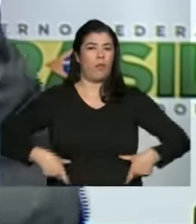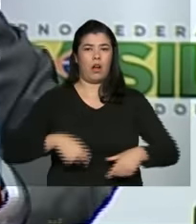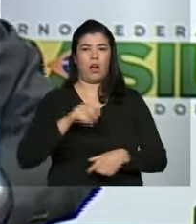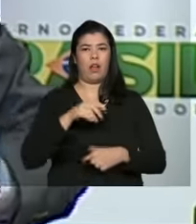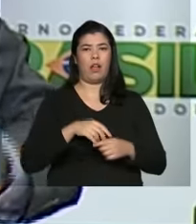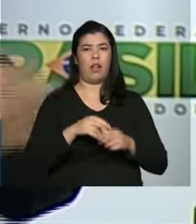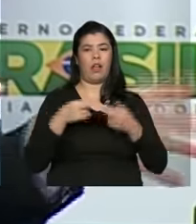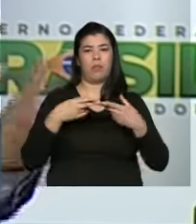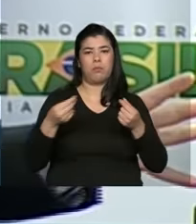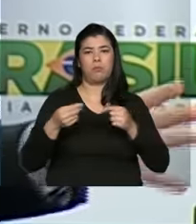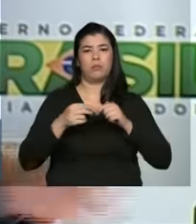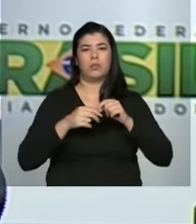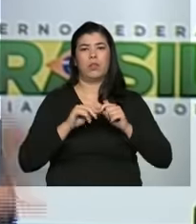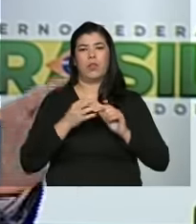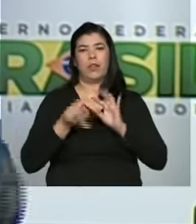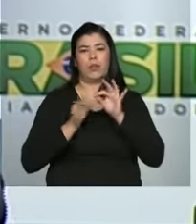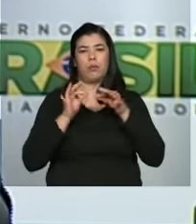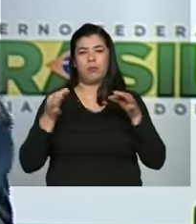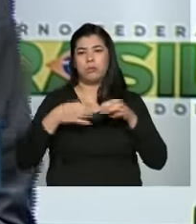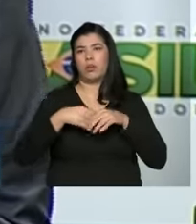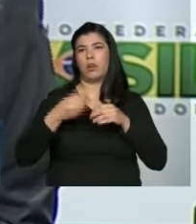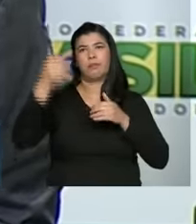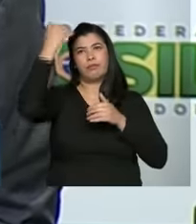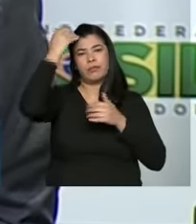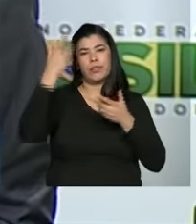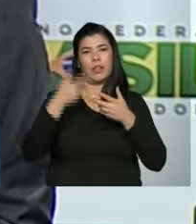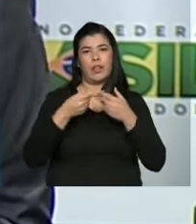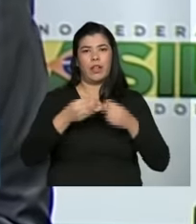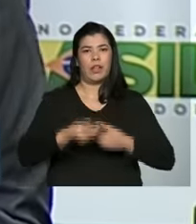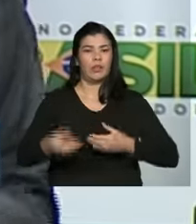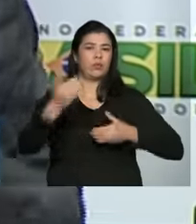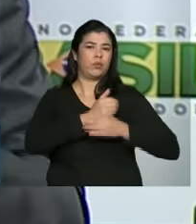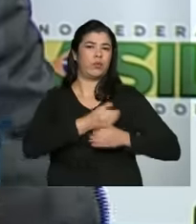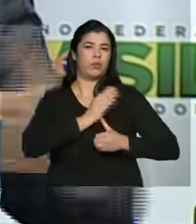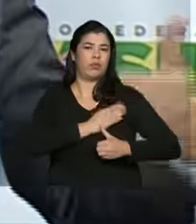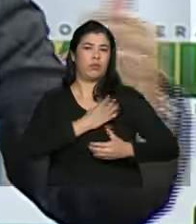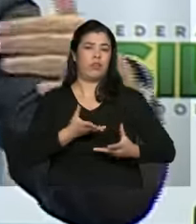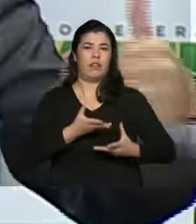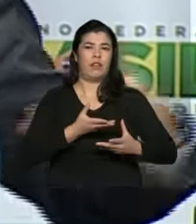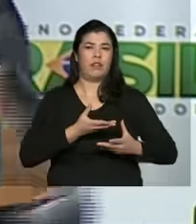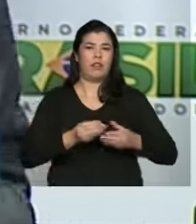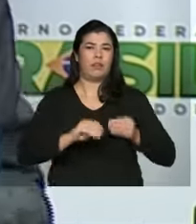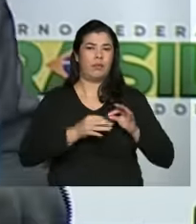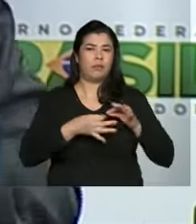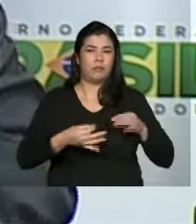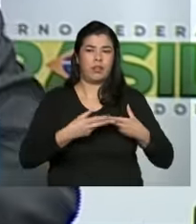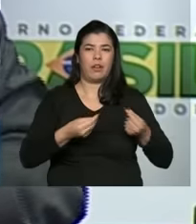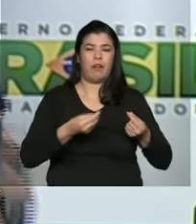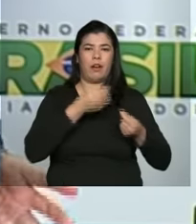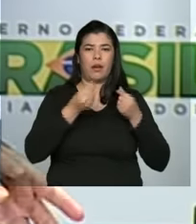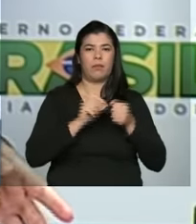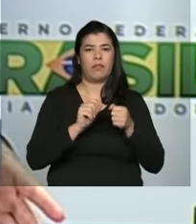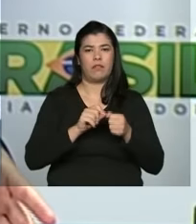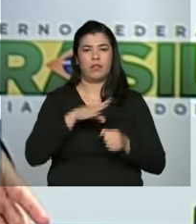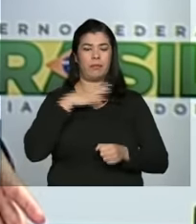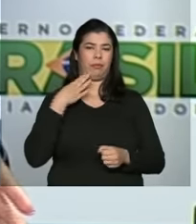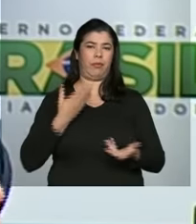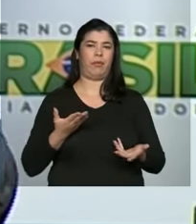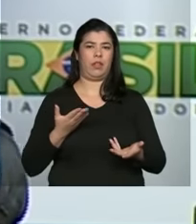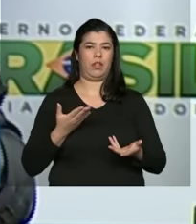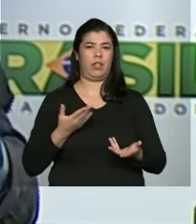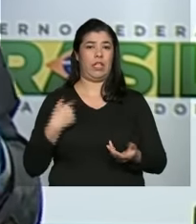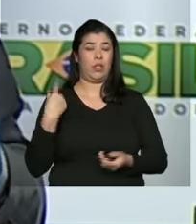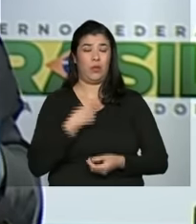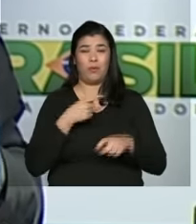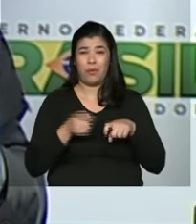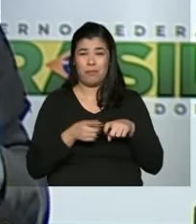neurocirúrgico ou um marca-passos etc o paciente vai morrer mesmo para nós que somos médicos e que não somos especialistas